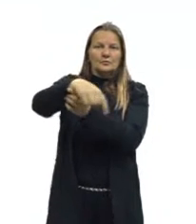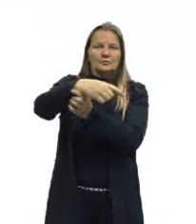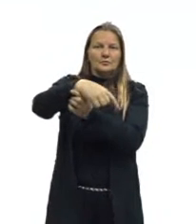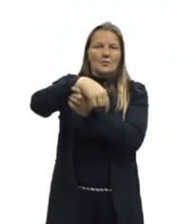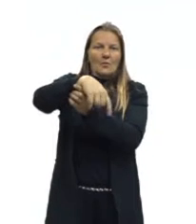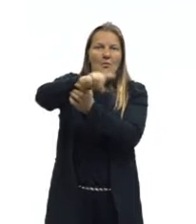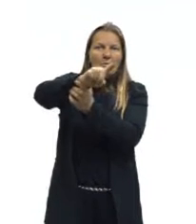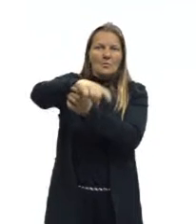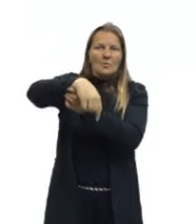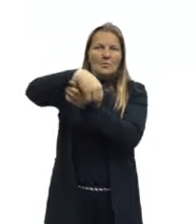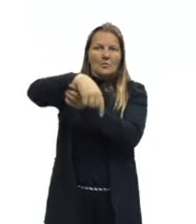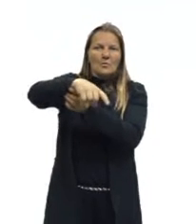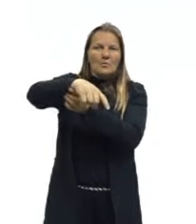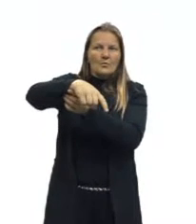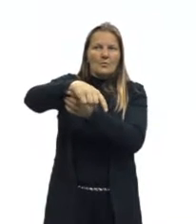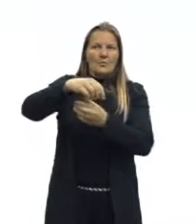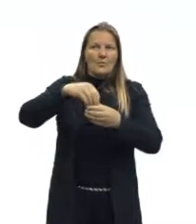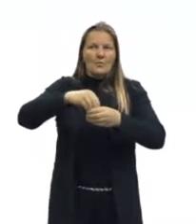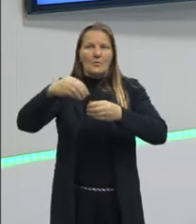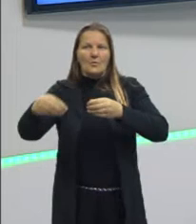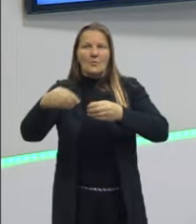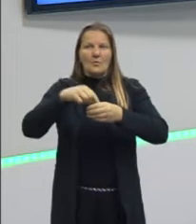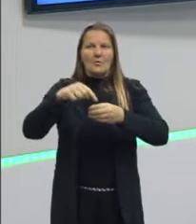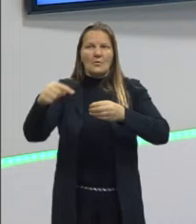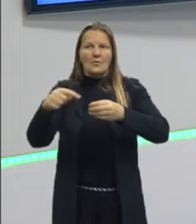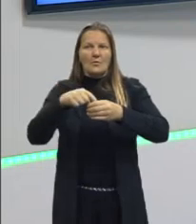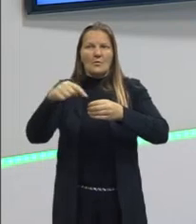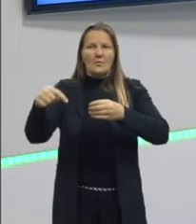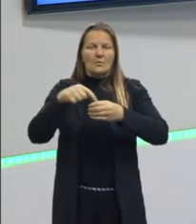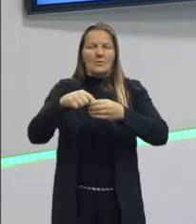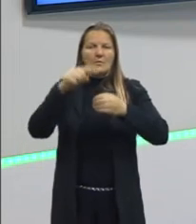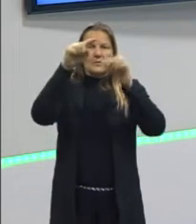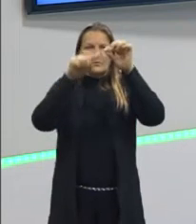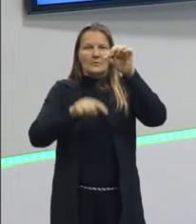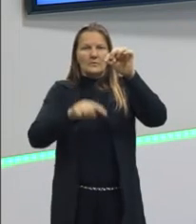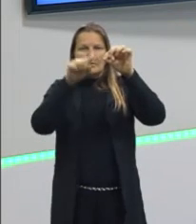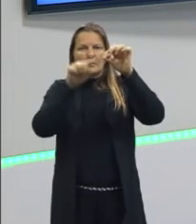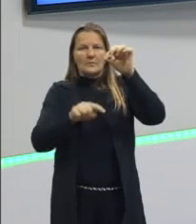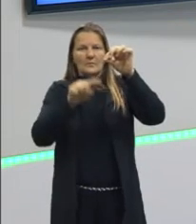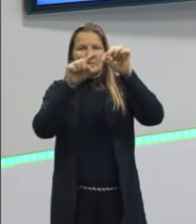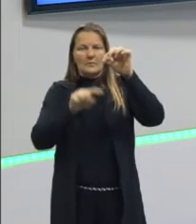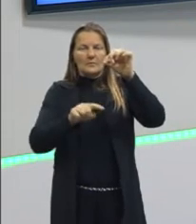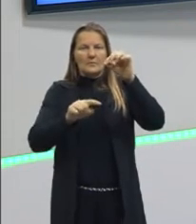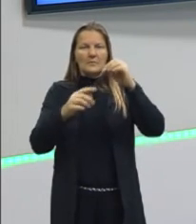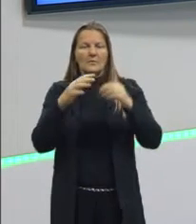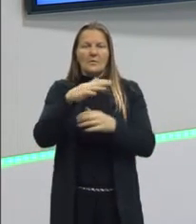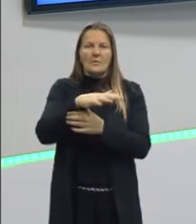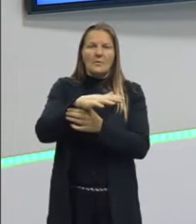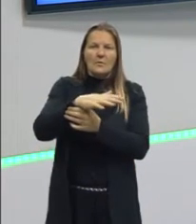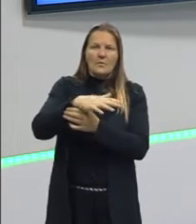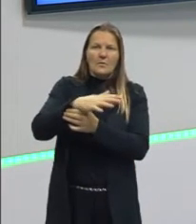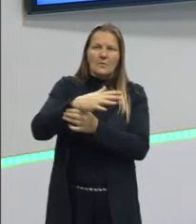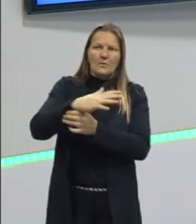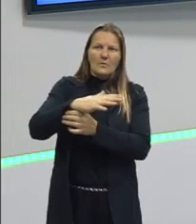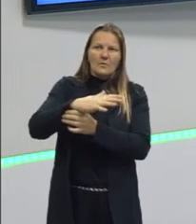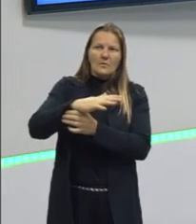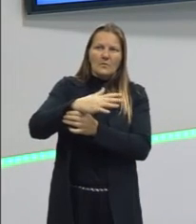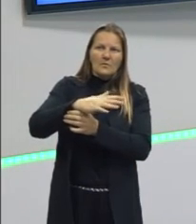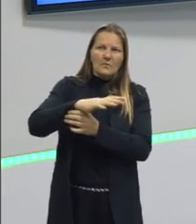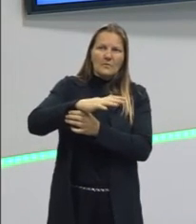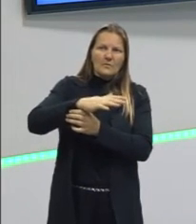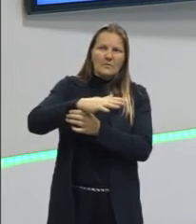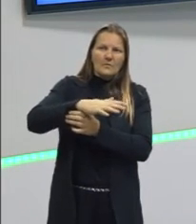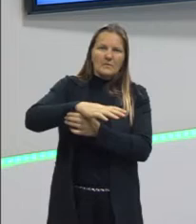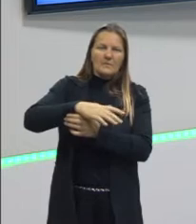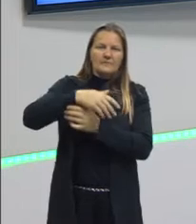né de dentro para fora de cima para baixo então qualquer tipo de oscilação que a gente vai ter com uma certa frequência né